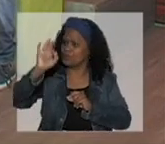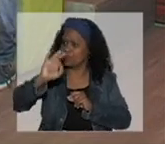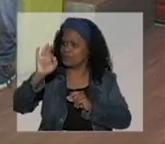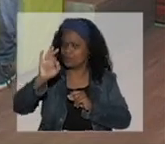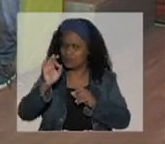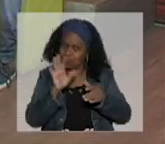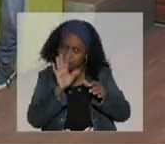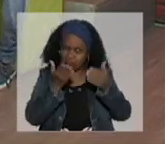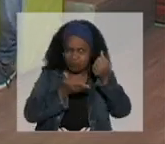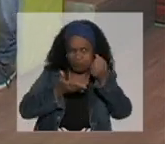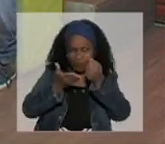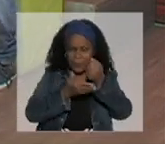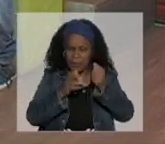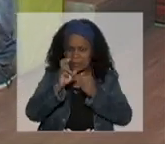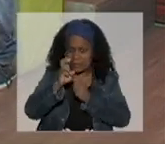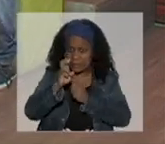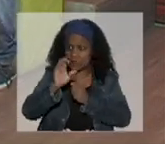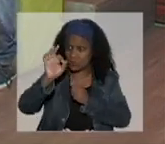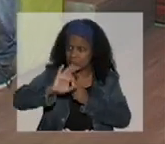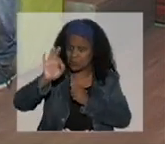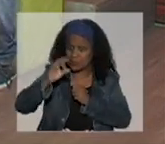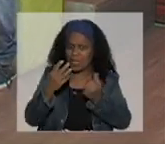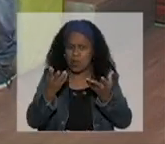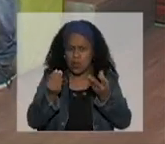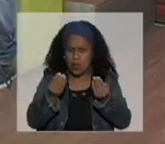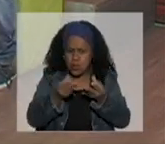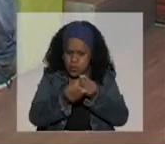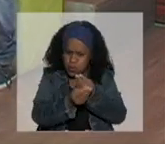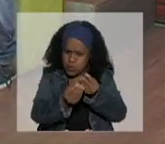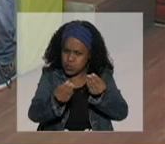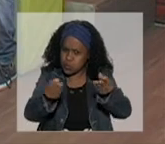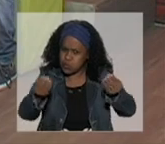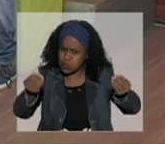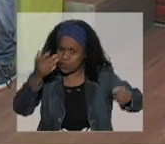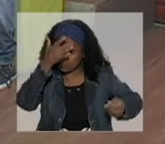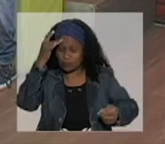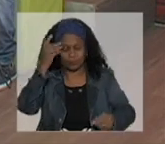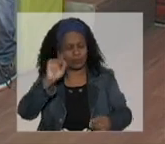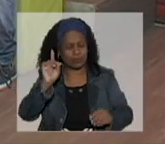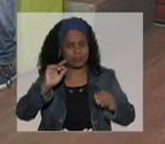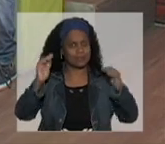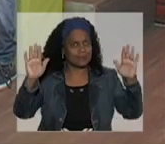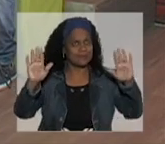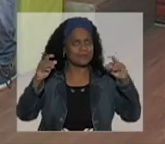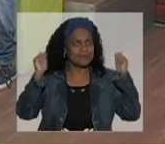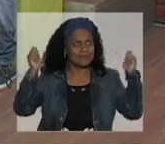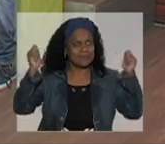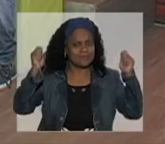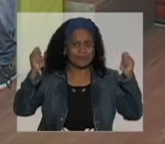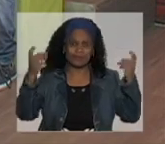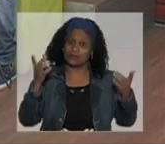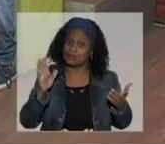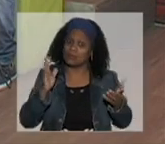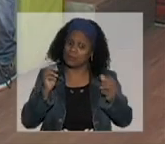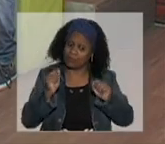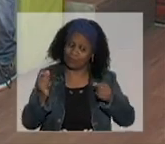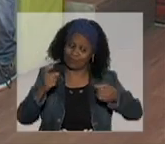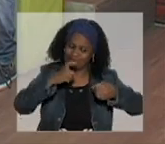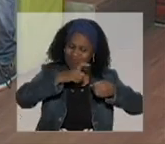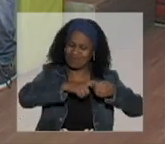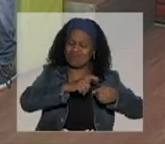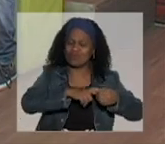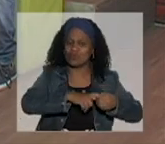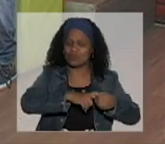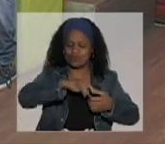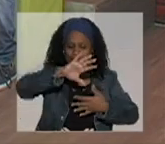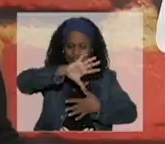3%, a base é de 5%. Isso. Ainda é muita gente, né? A gente também não pode comemorar isso. Sem dúvida. Mas a gente está na iminência aí de voltar a